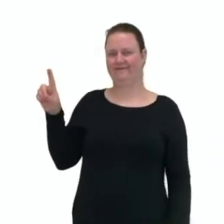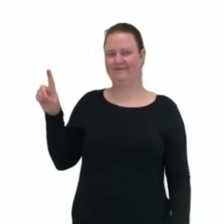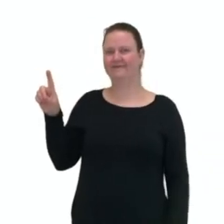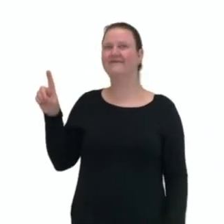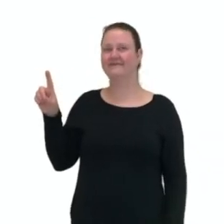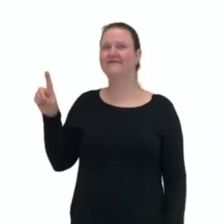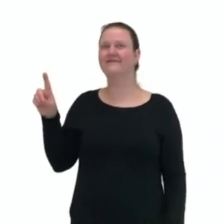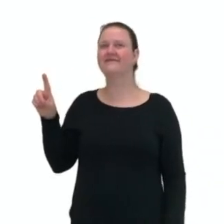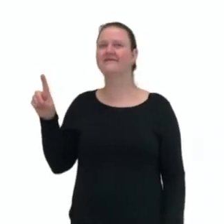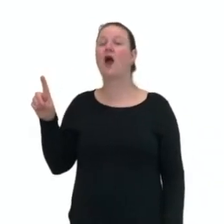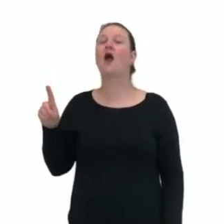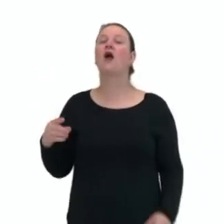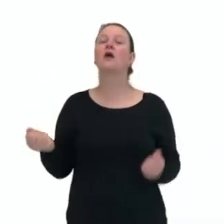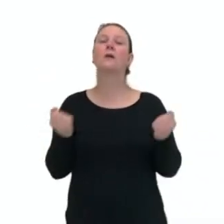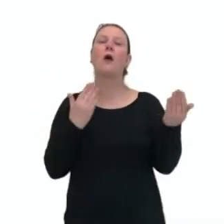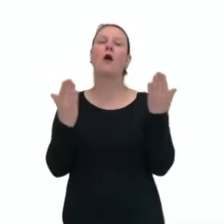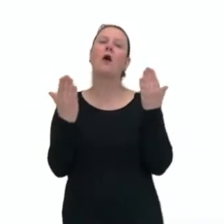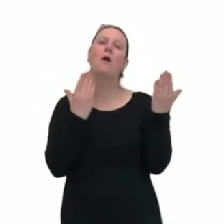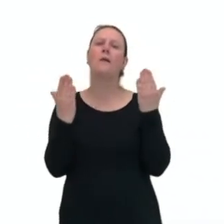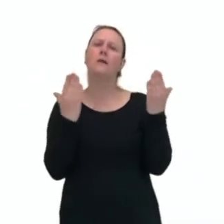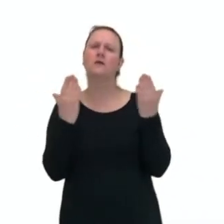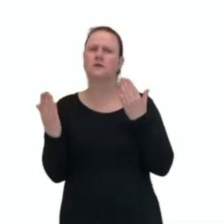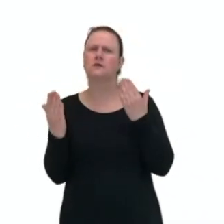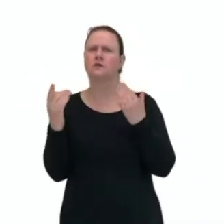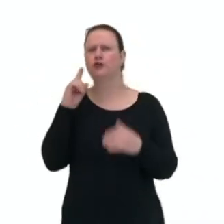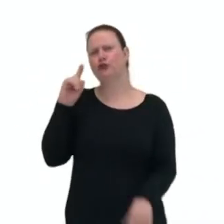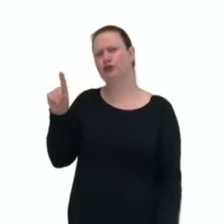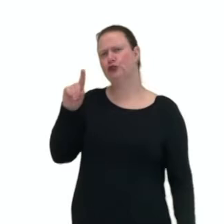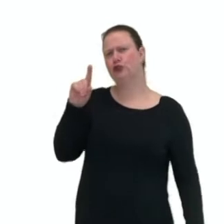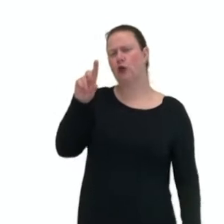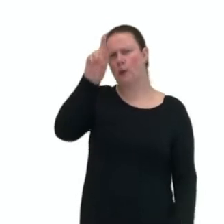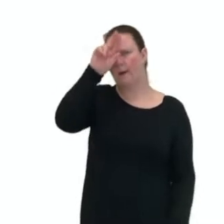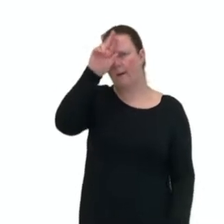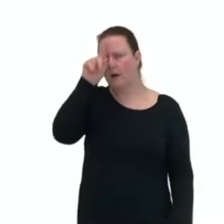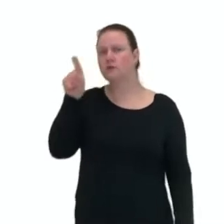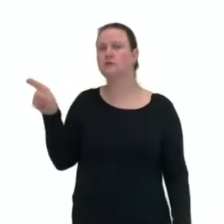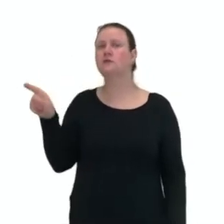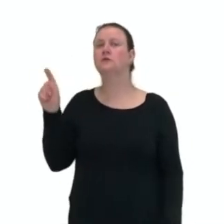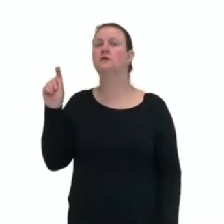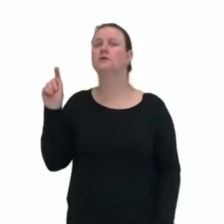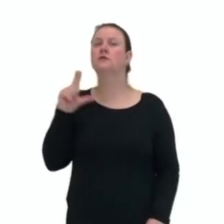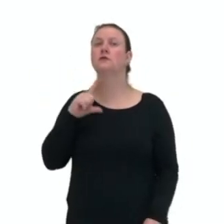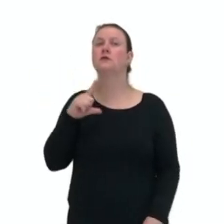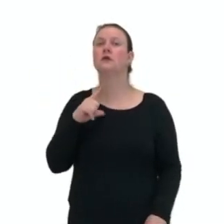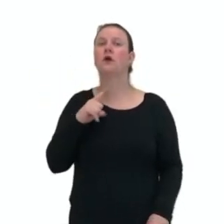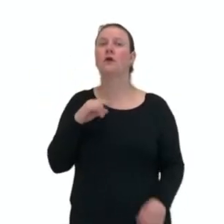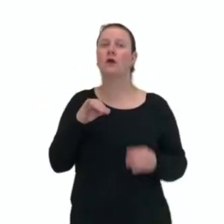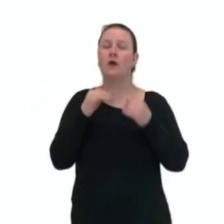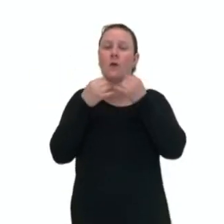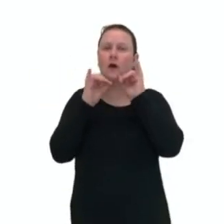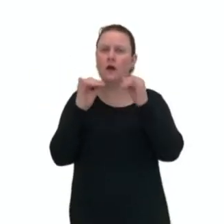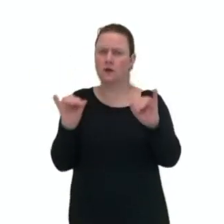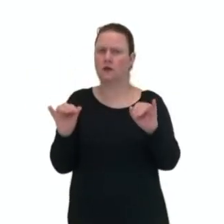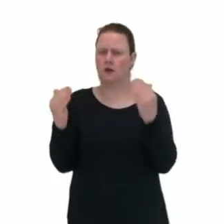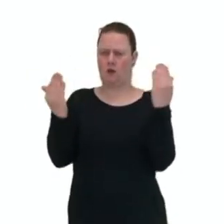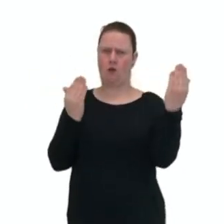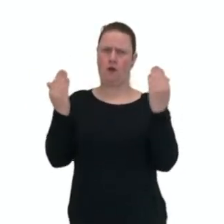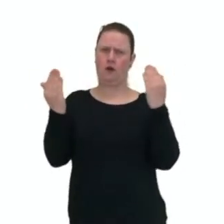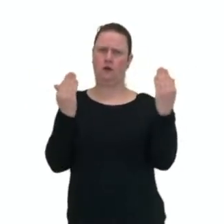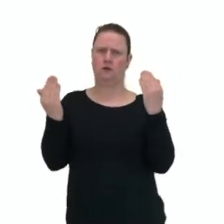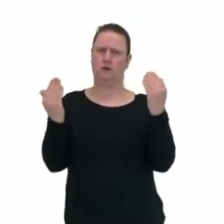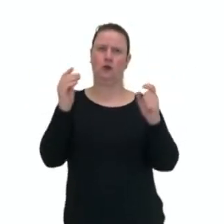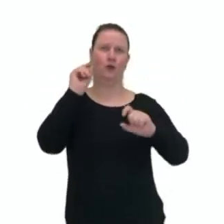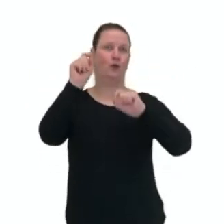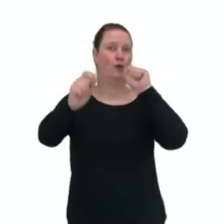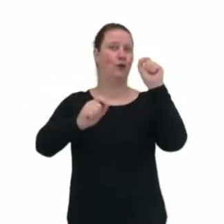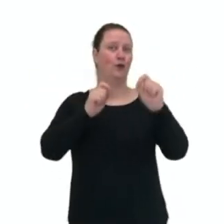Fazendo uma comparação deste inseto, o vagalume, com um circuito elétrico, qual o